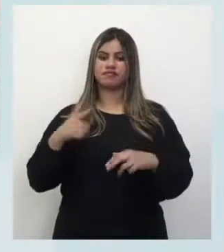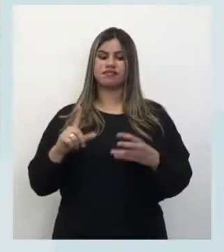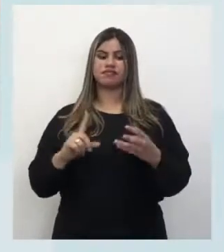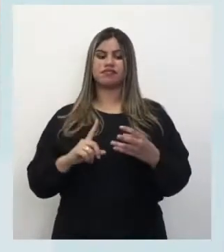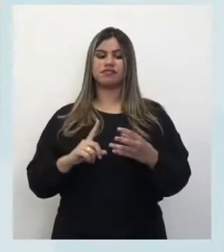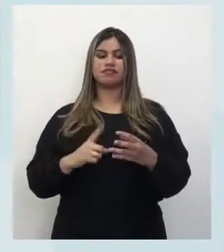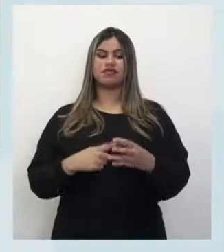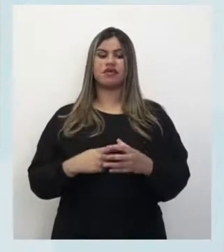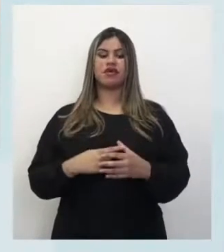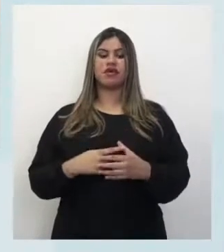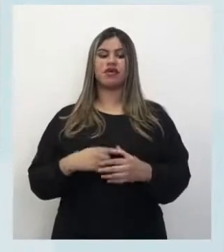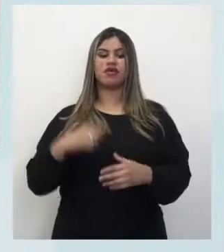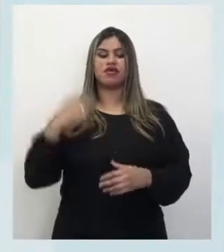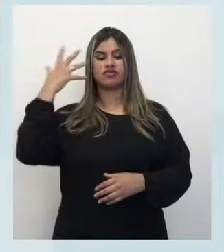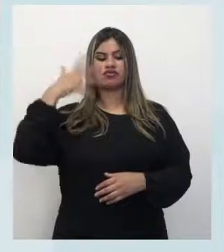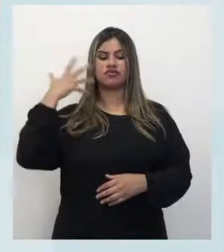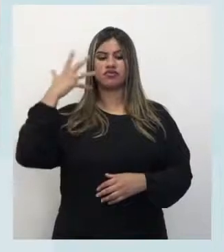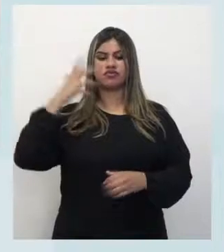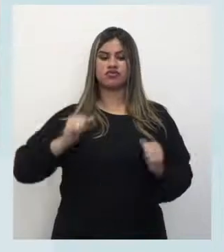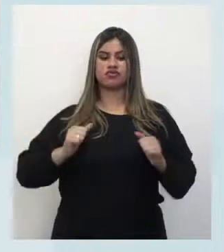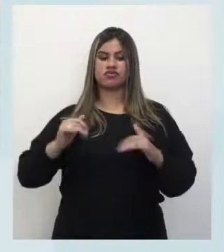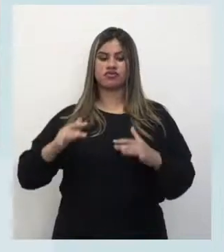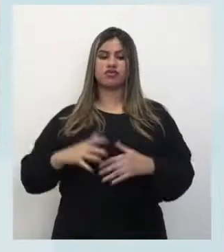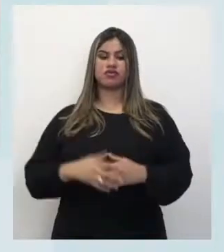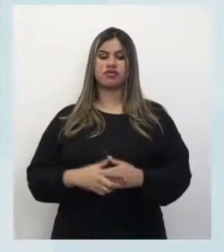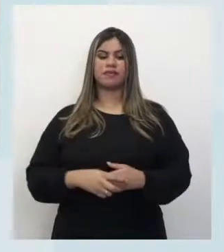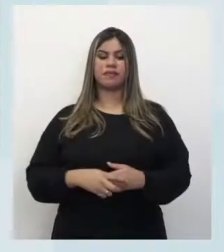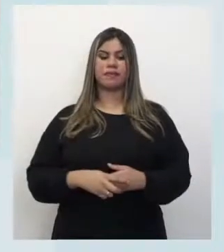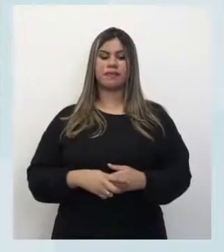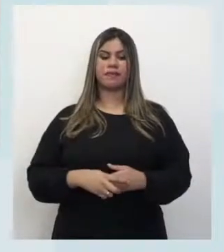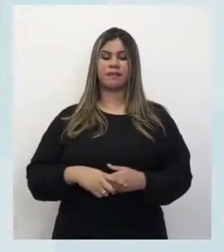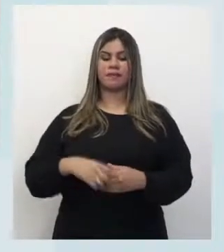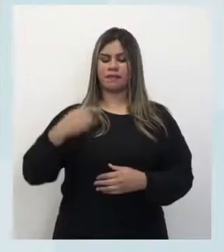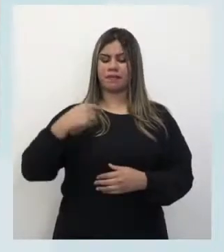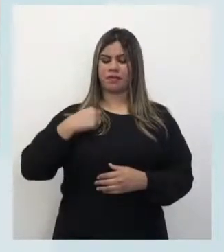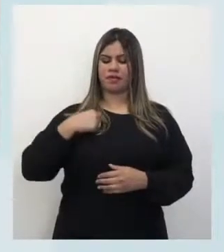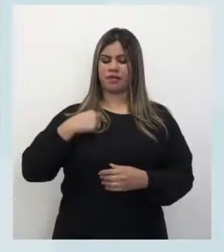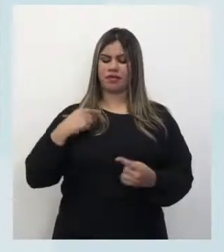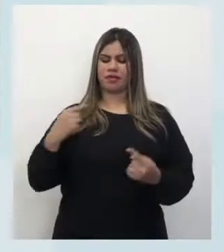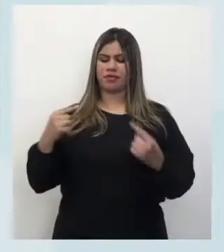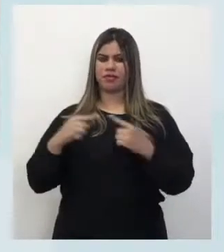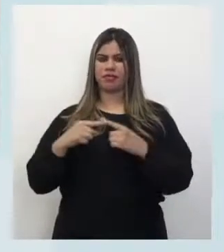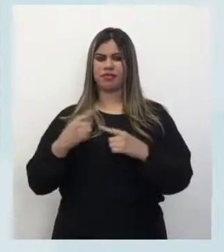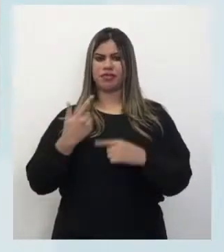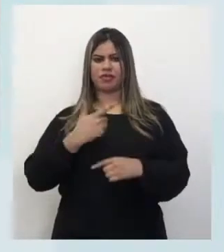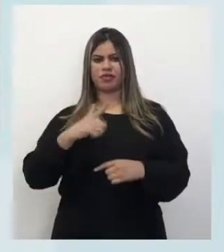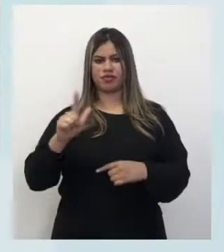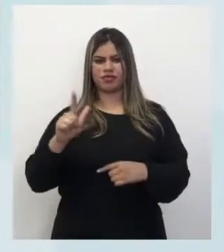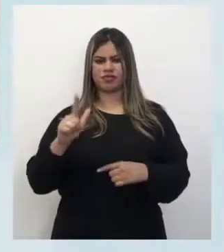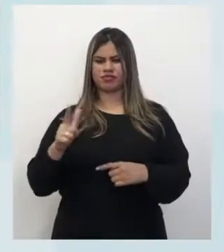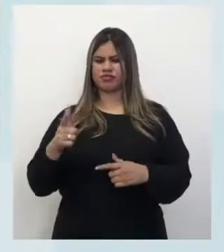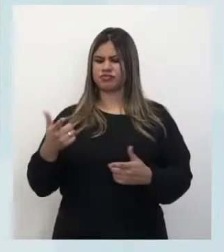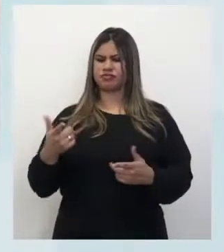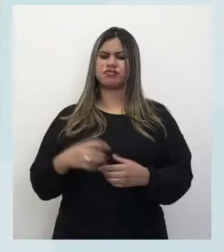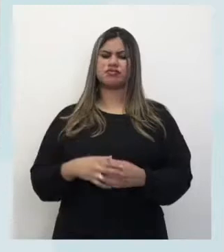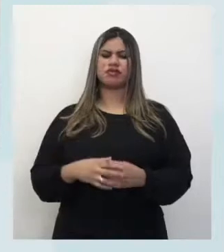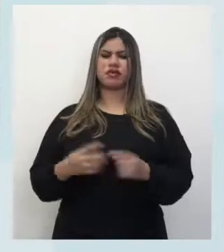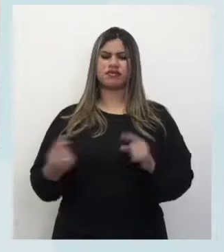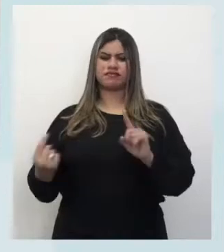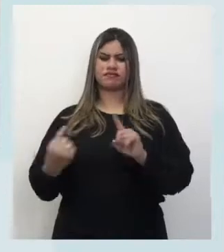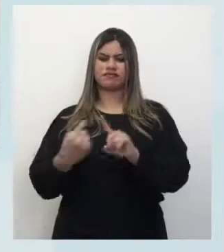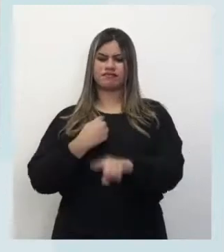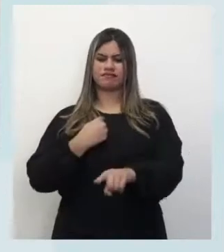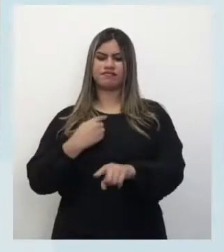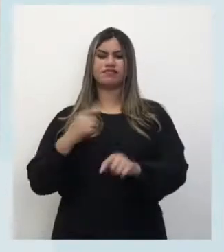O Discurso da Ação, O Si Mesmo como um Outro, essencial para a gente discutir aí a alteridade, História